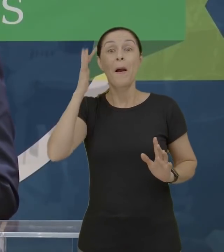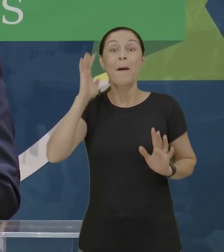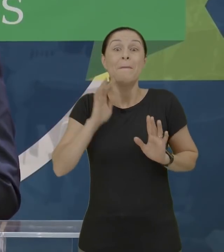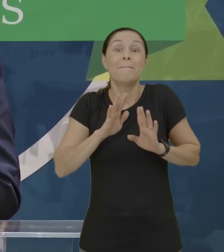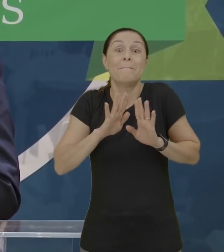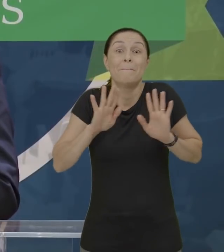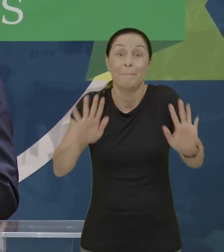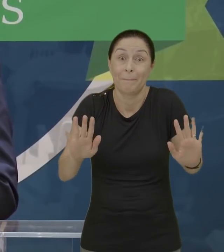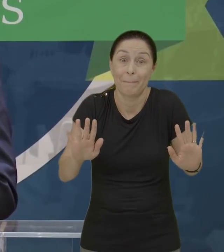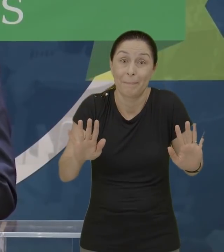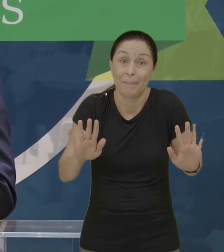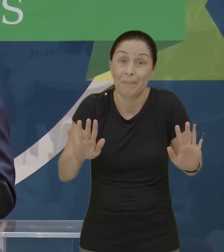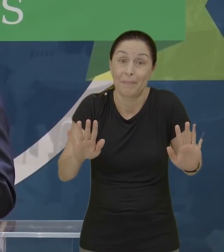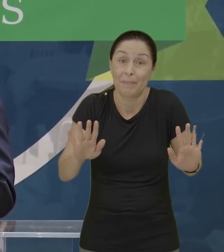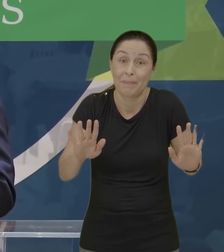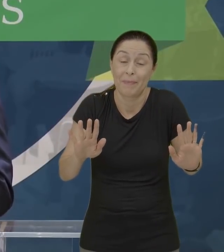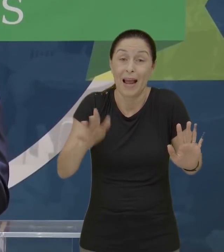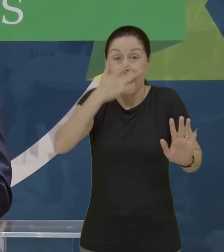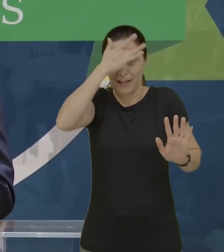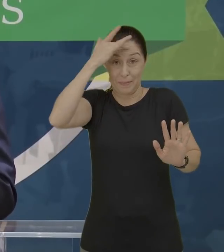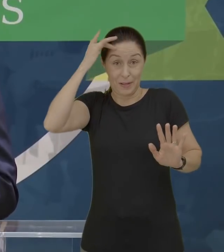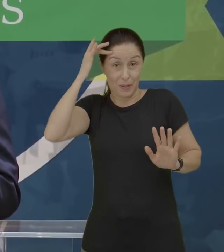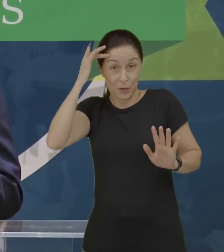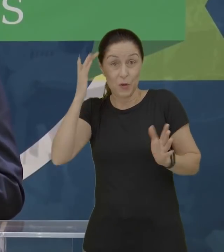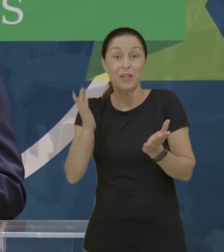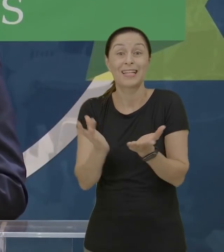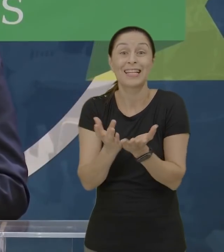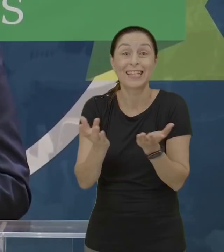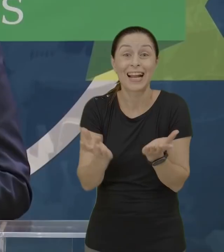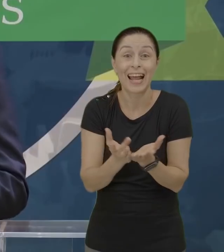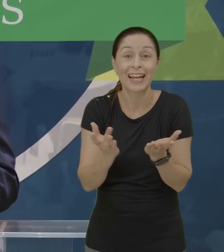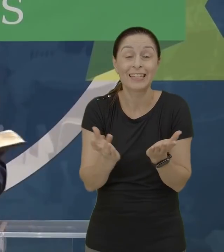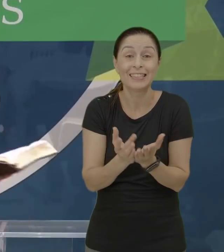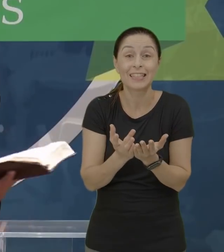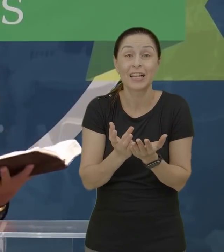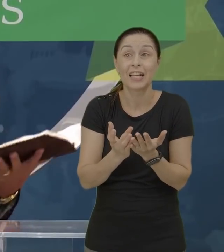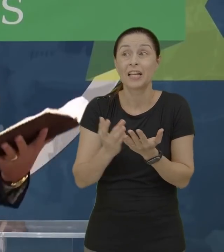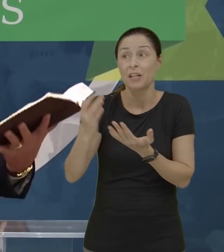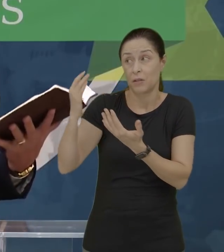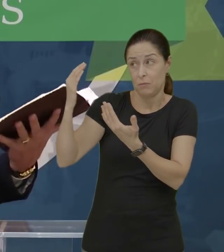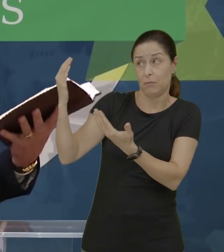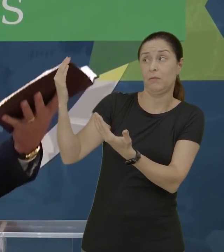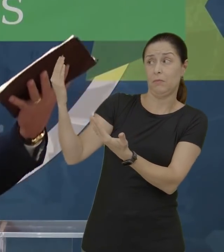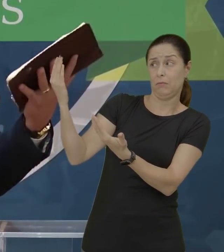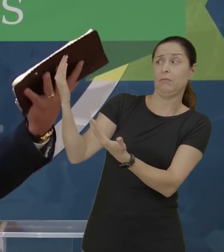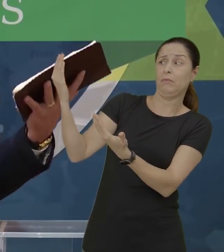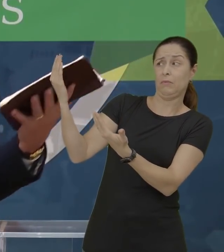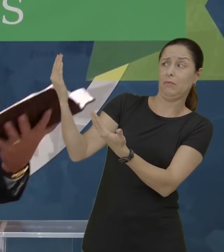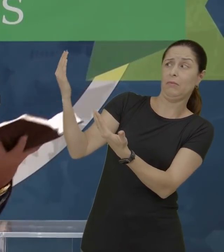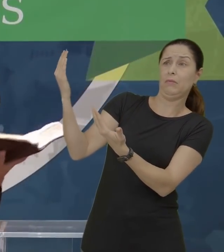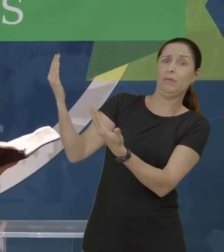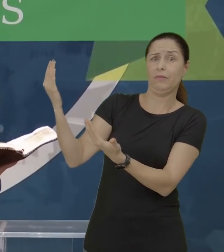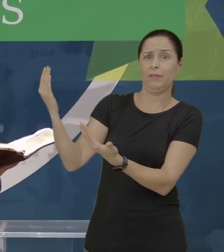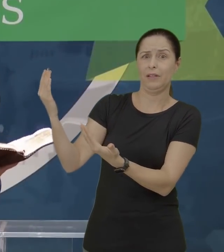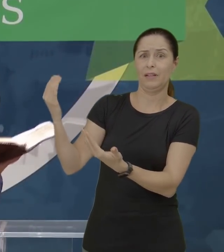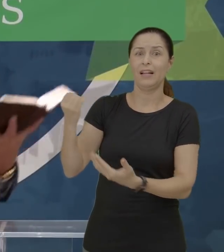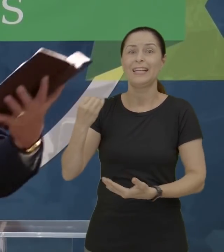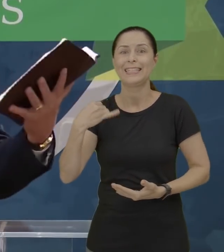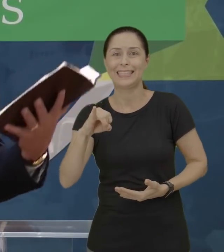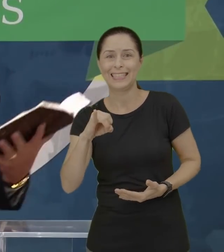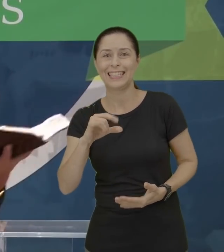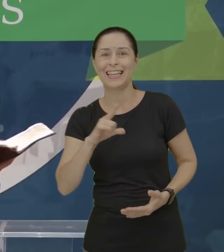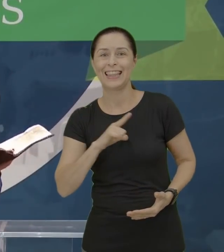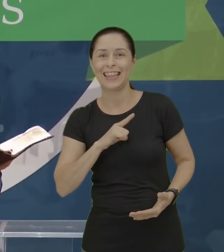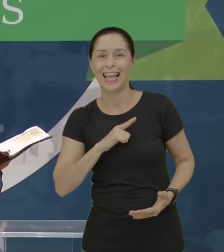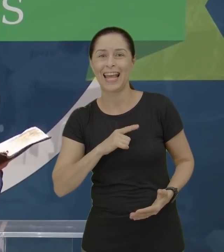perder a salvação, de ir para o inferno, de resvalar os pés e dizer: agora acabou,